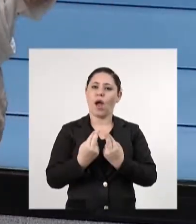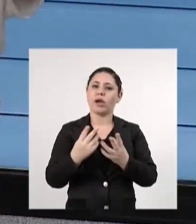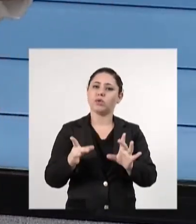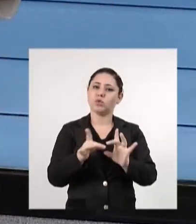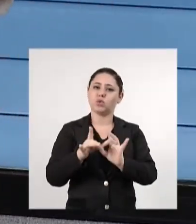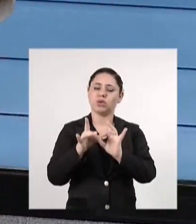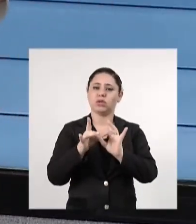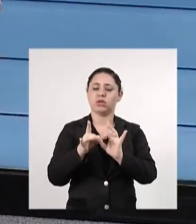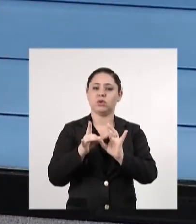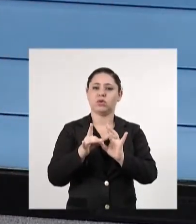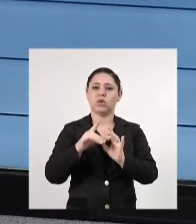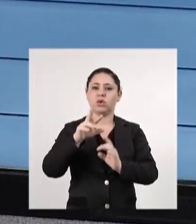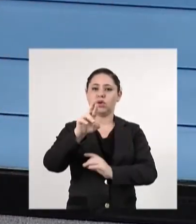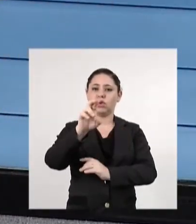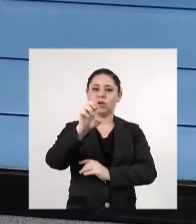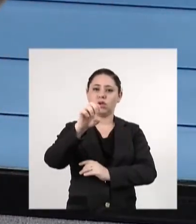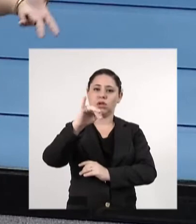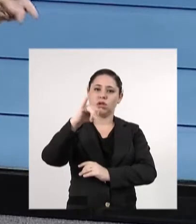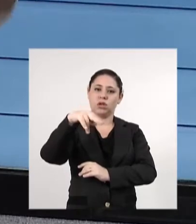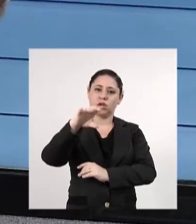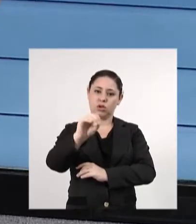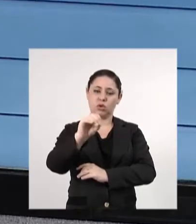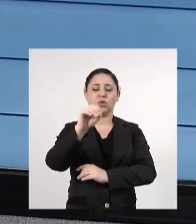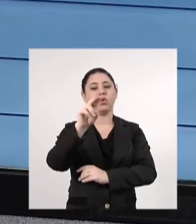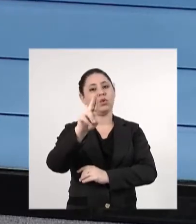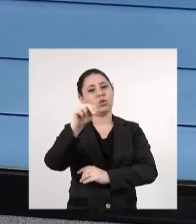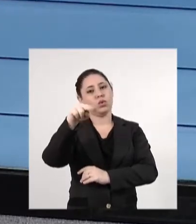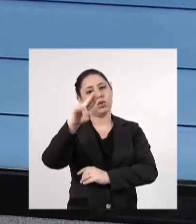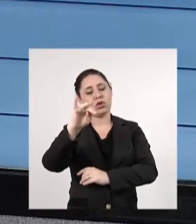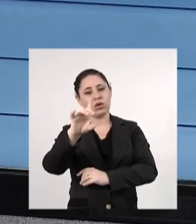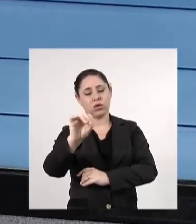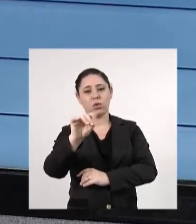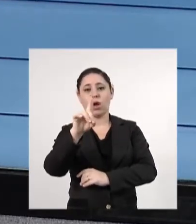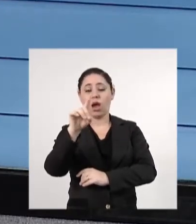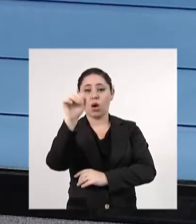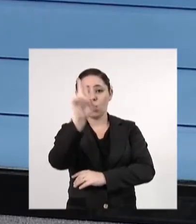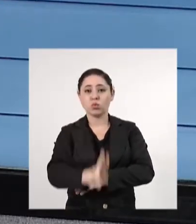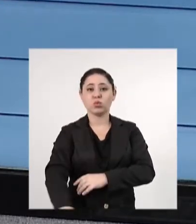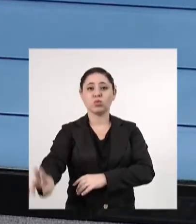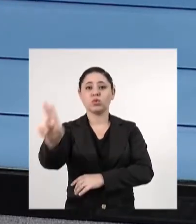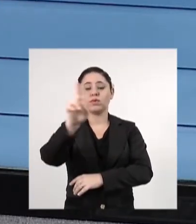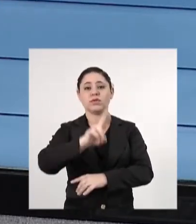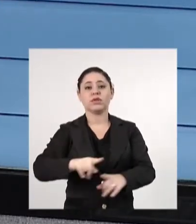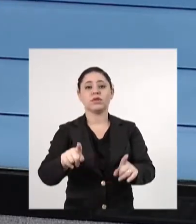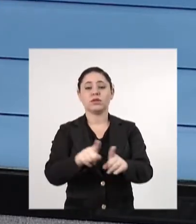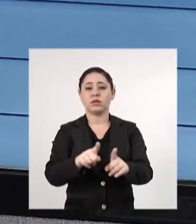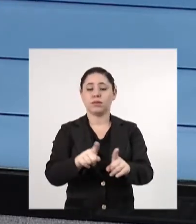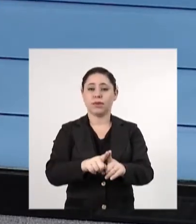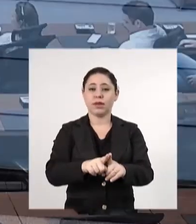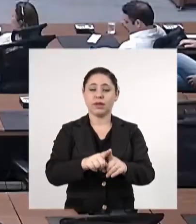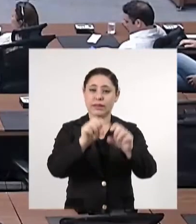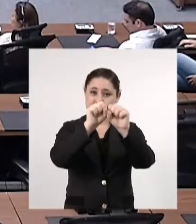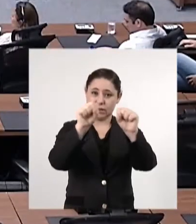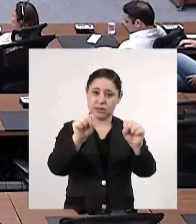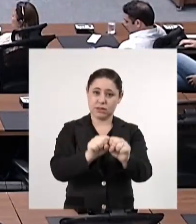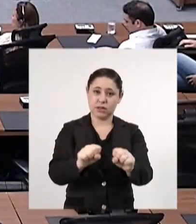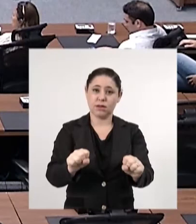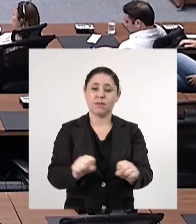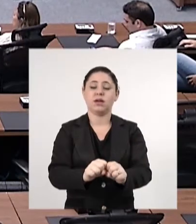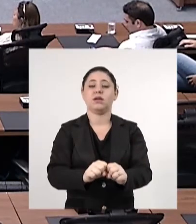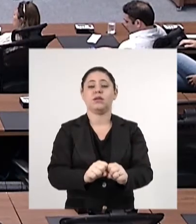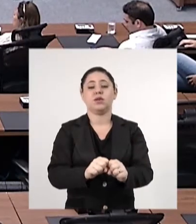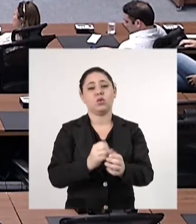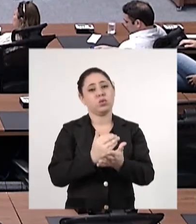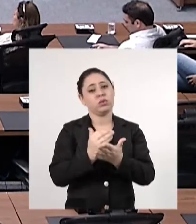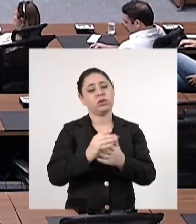E o sistema do Reino Unido também é um sistema universal, é um sistema que é um sistema de ponta também.